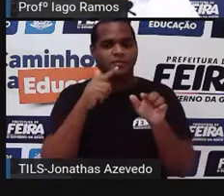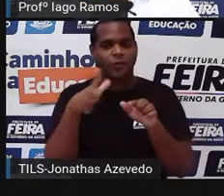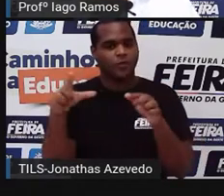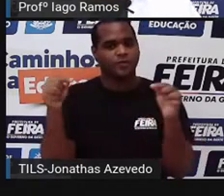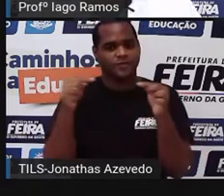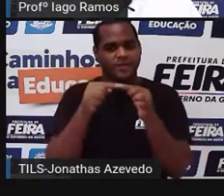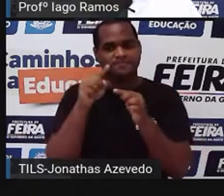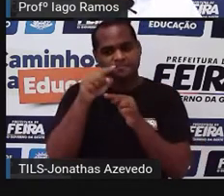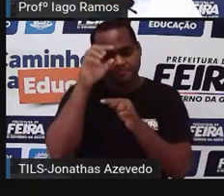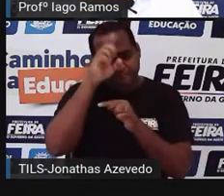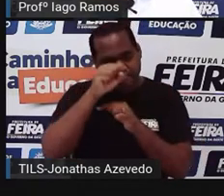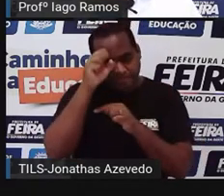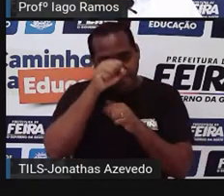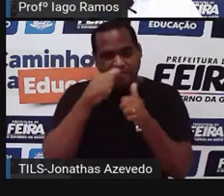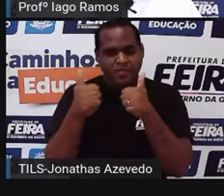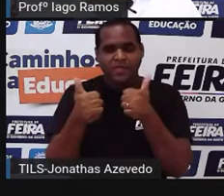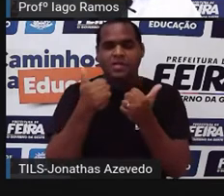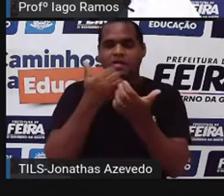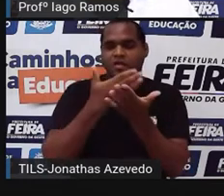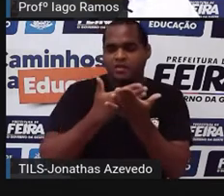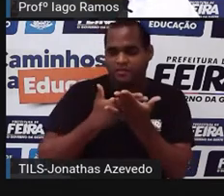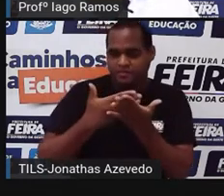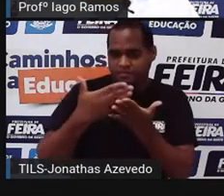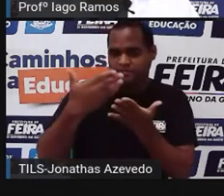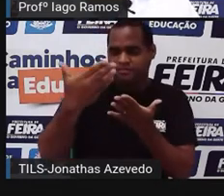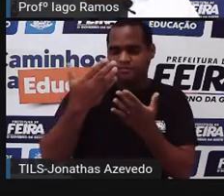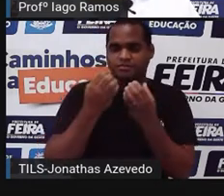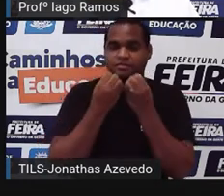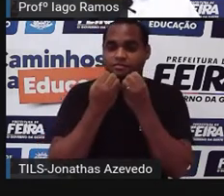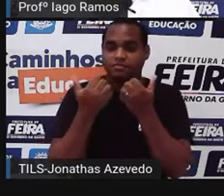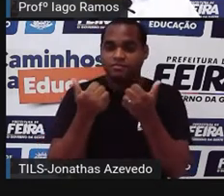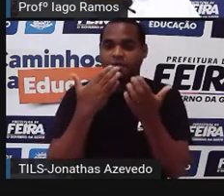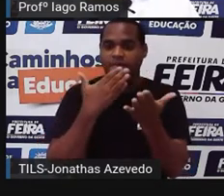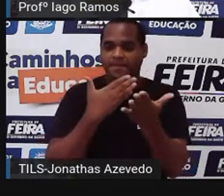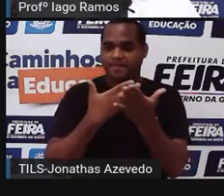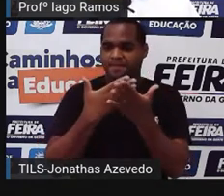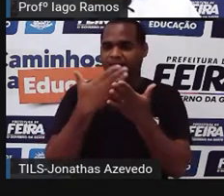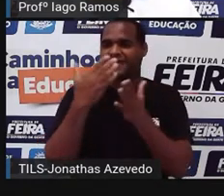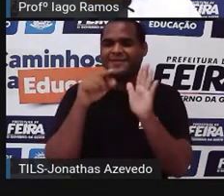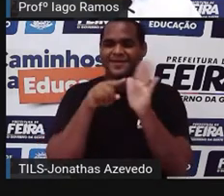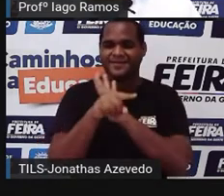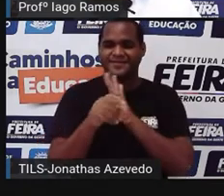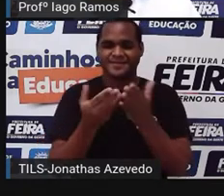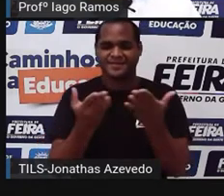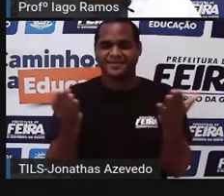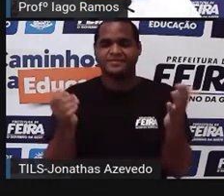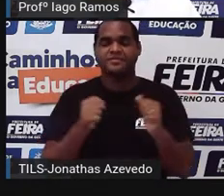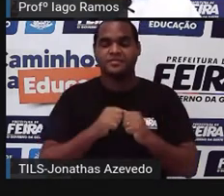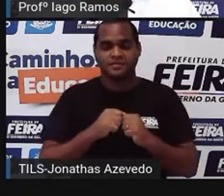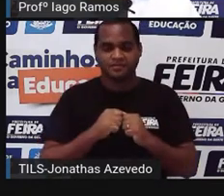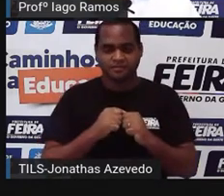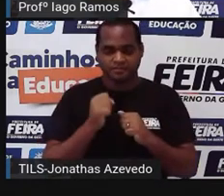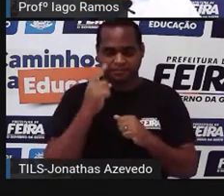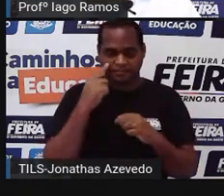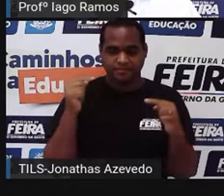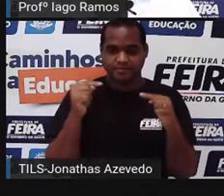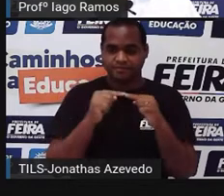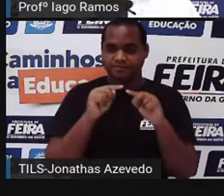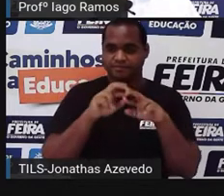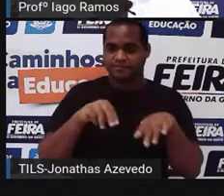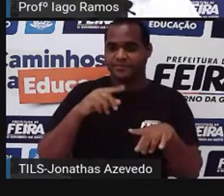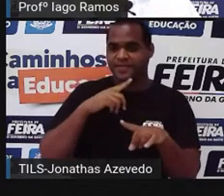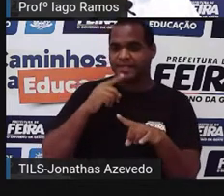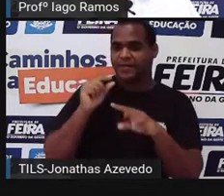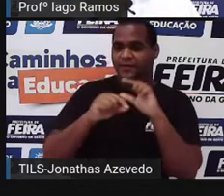tem para aprender e aí eu já começo com uma pergunta né boa parte das aulas que a gente